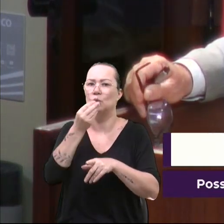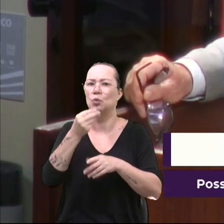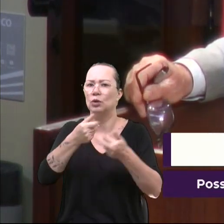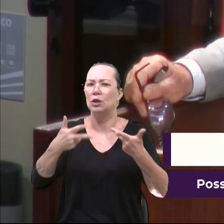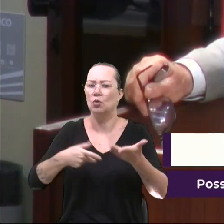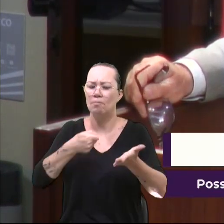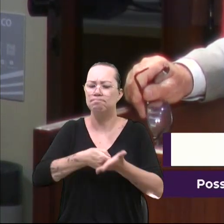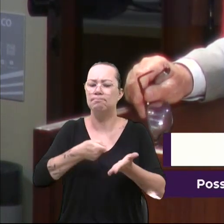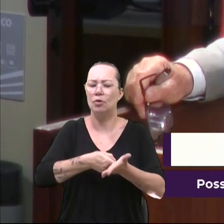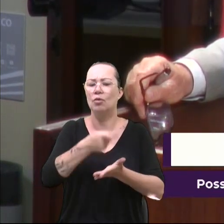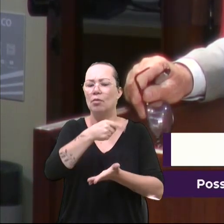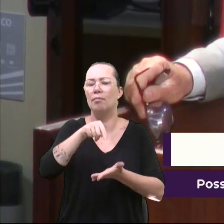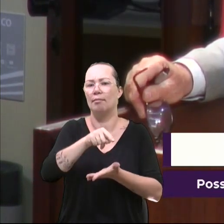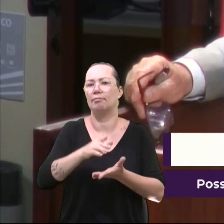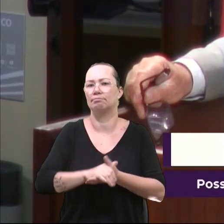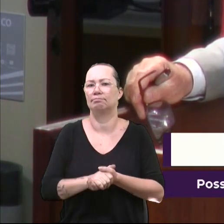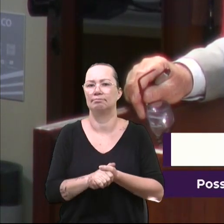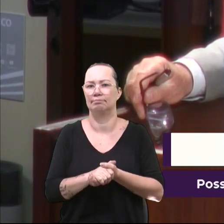casa.